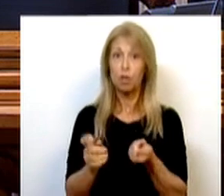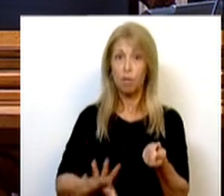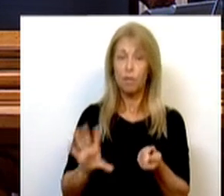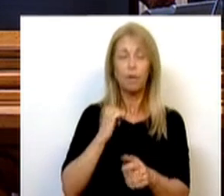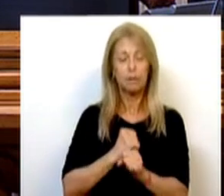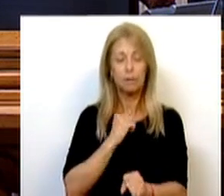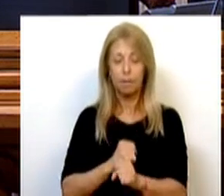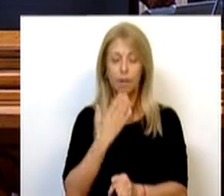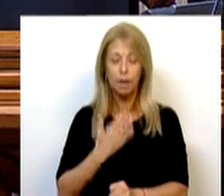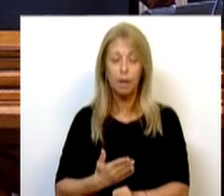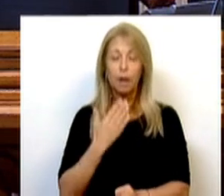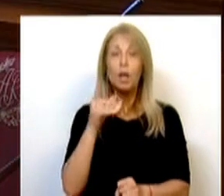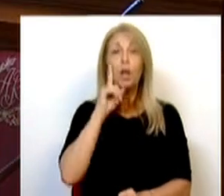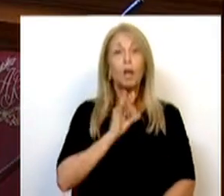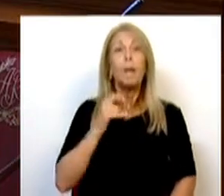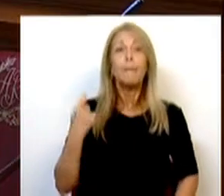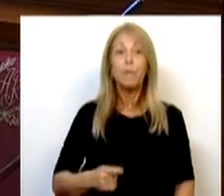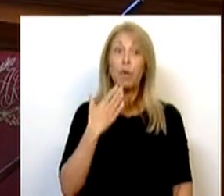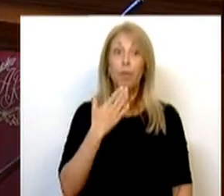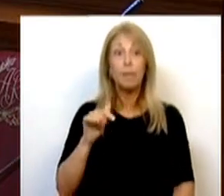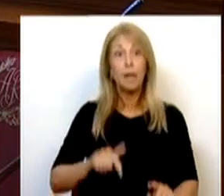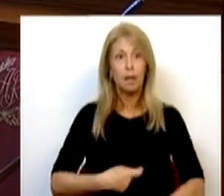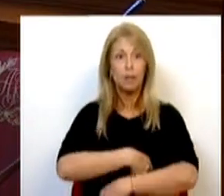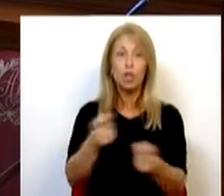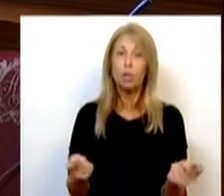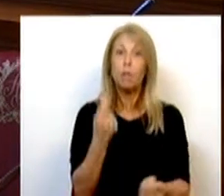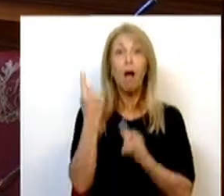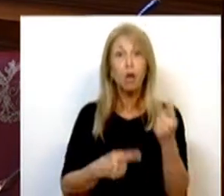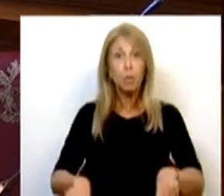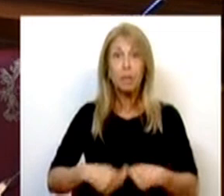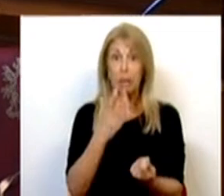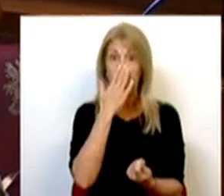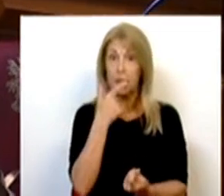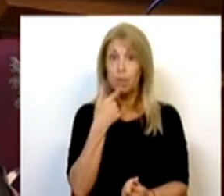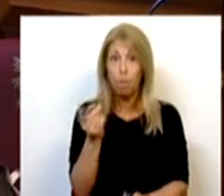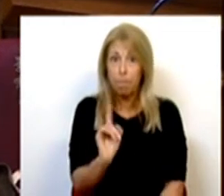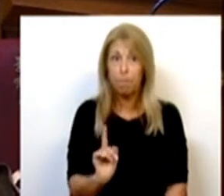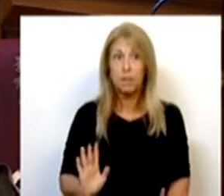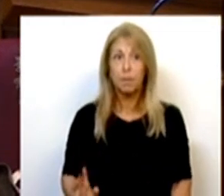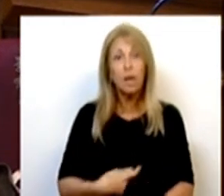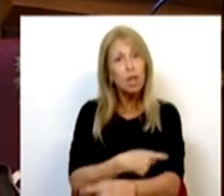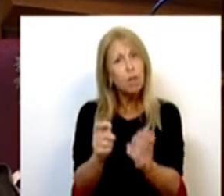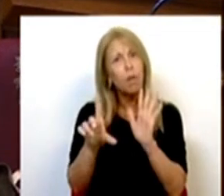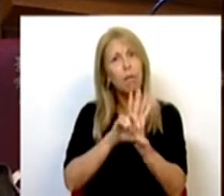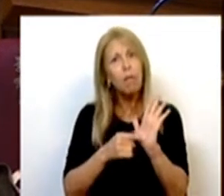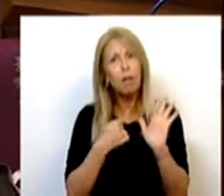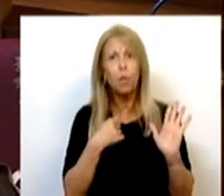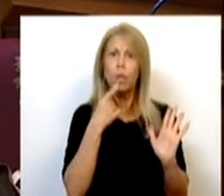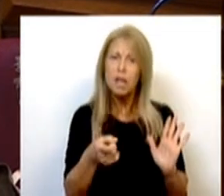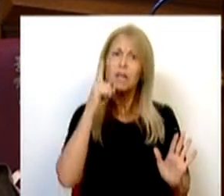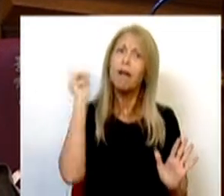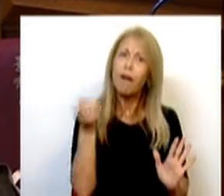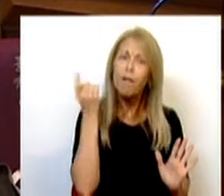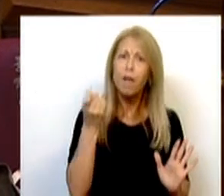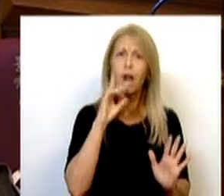Senhora Presidente. Senhora Presidente, eu vou pedir aqui que seja distribuído, porque alguns partidos parece que não perceberam, que seja distribuída a legislação que eu referi para reverem e verem